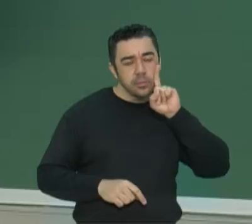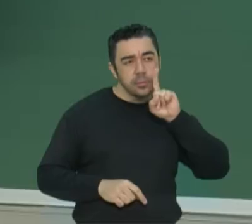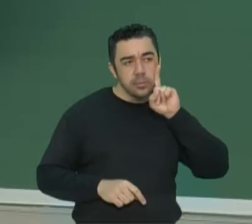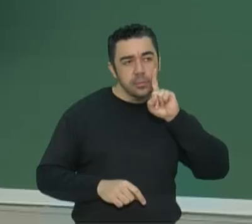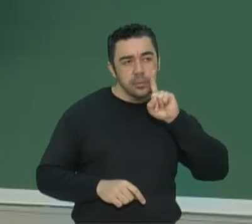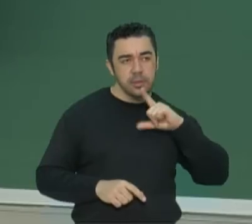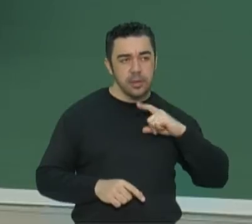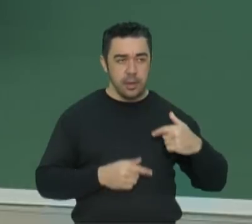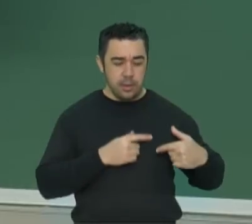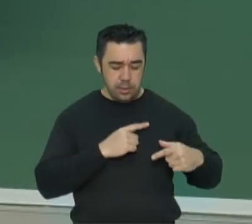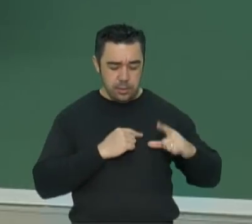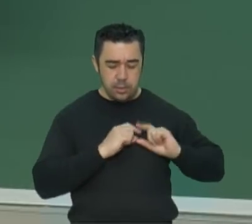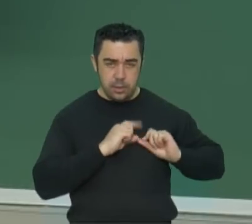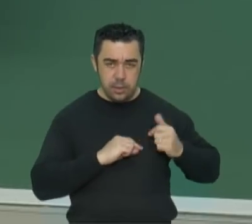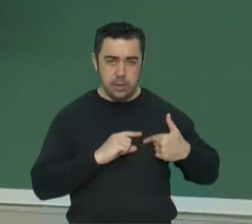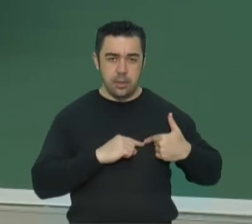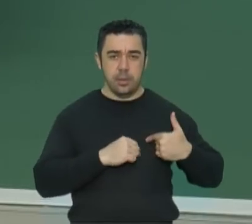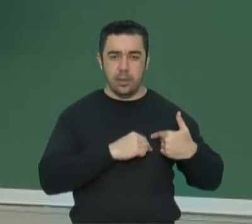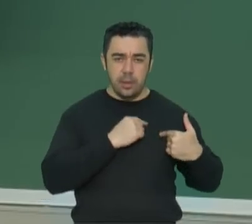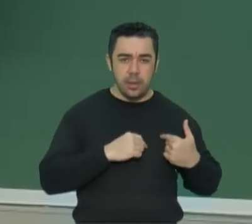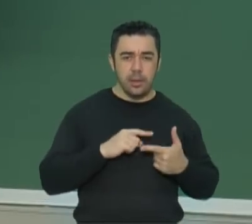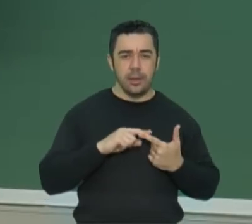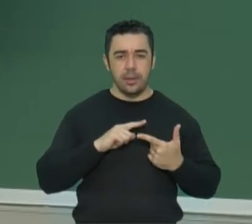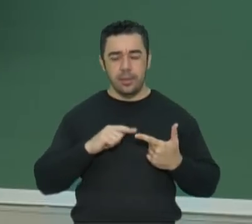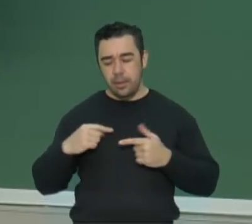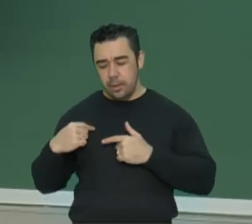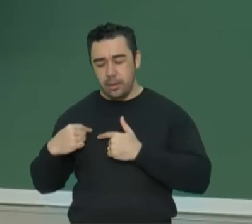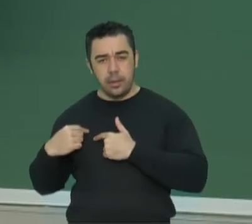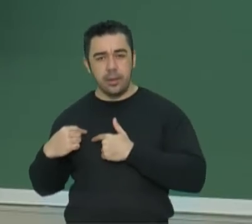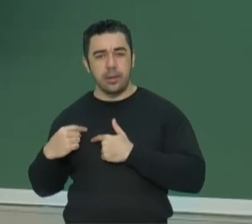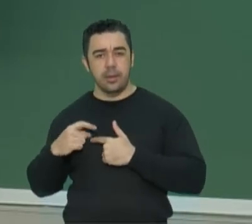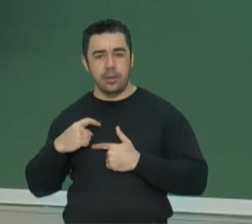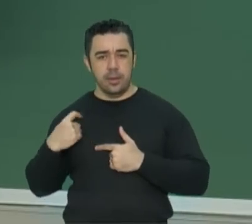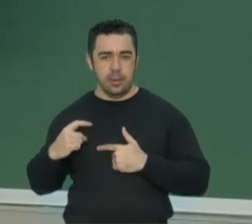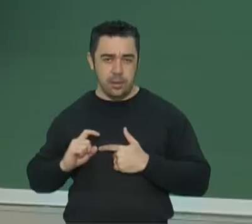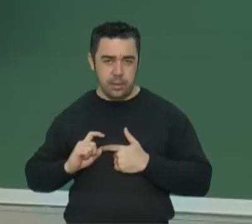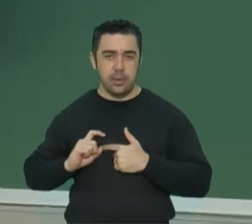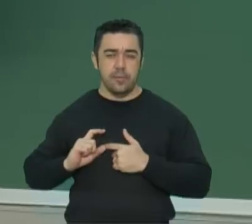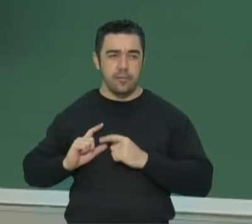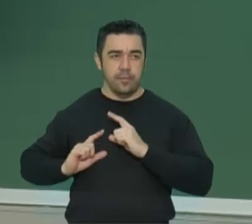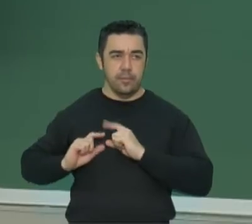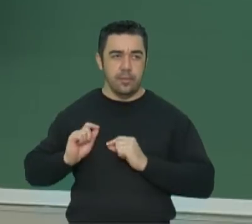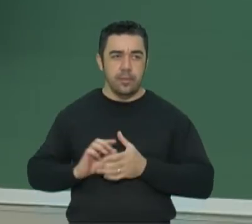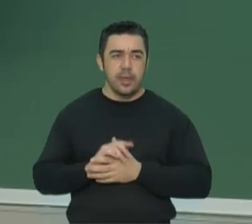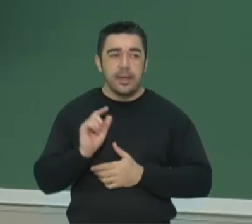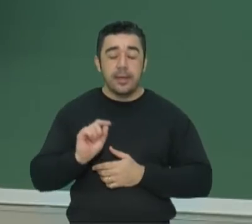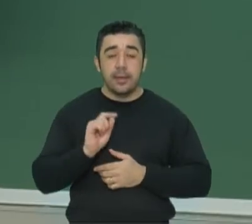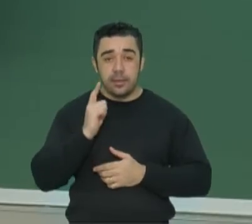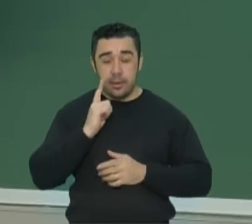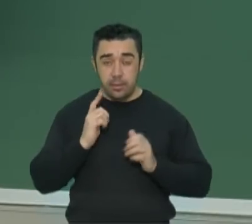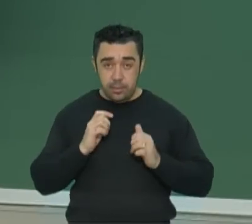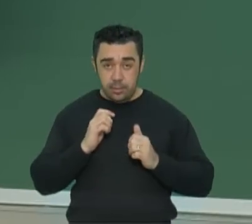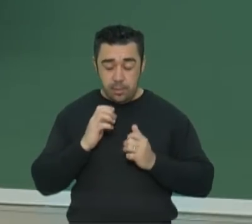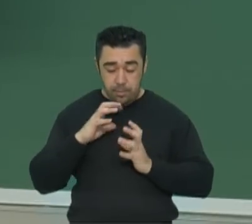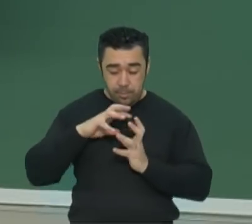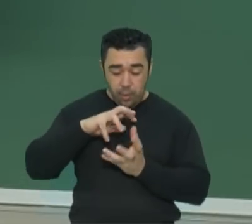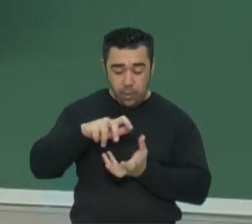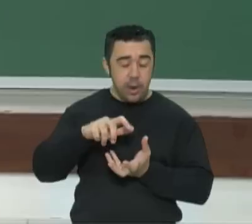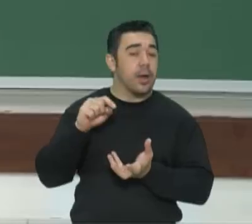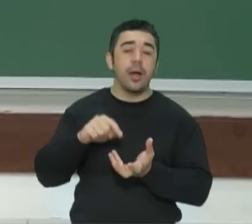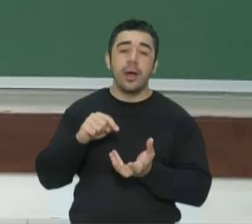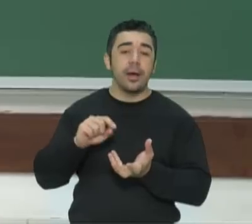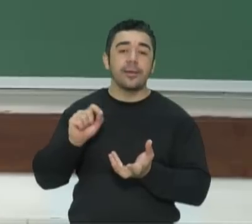nos símbolos deles, nas camisas e tudo mais. E quem está sendo disputada? A bola. E reparou que a bola